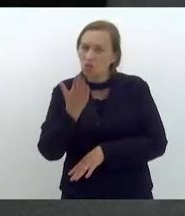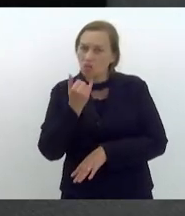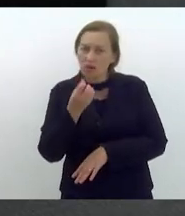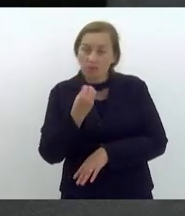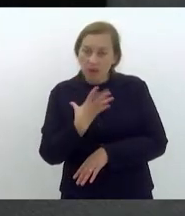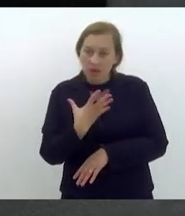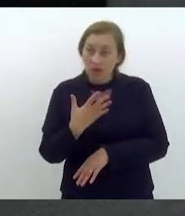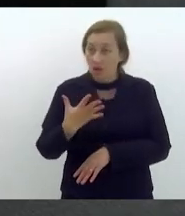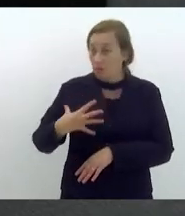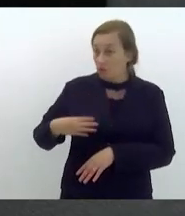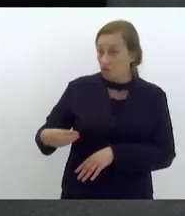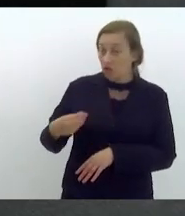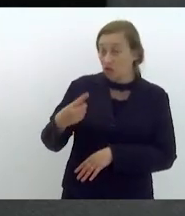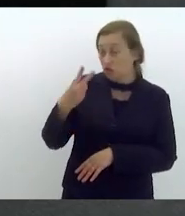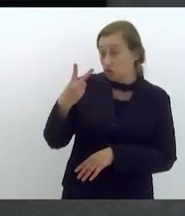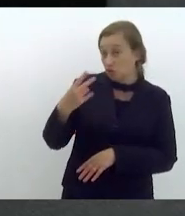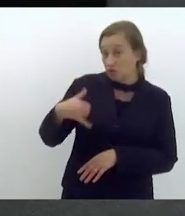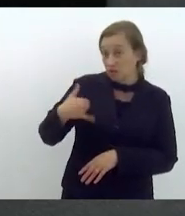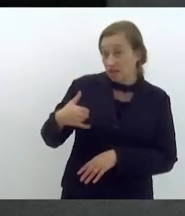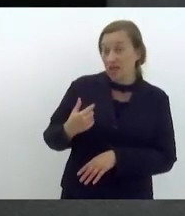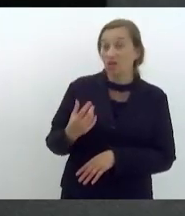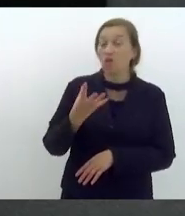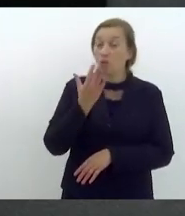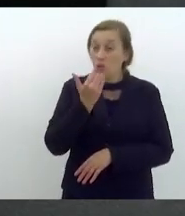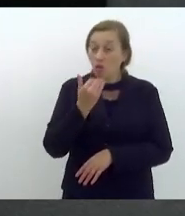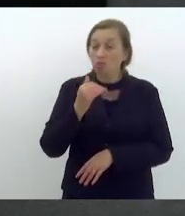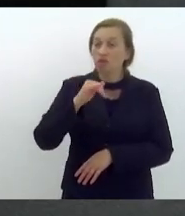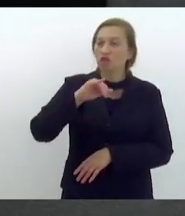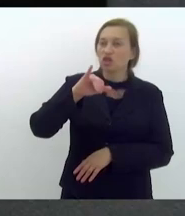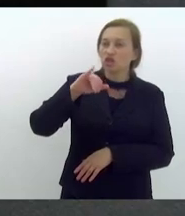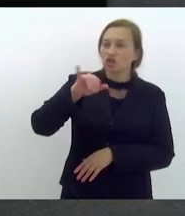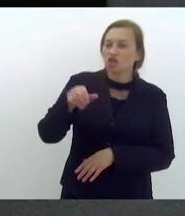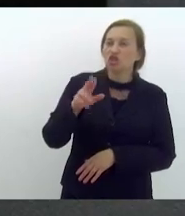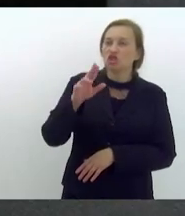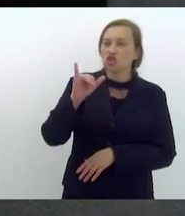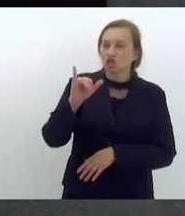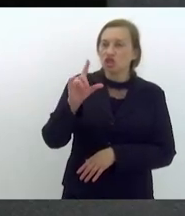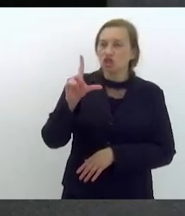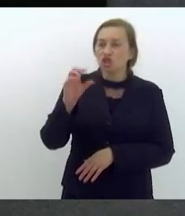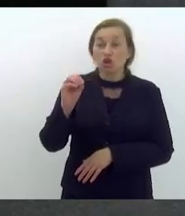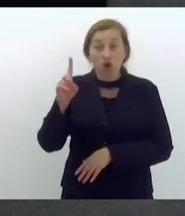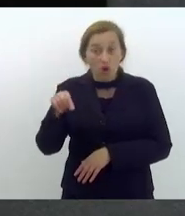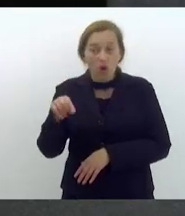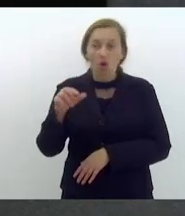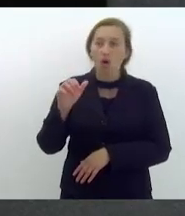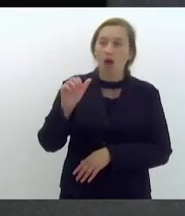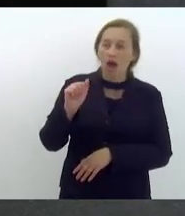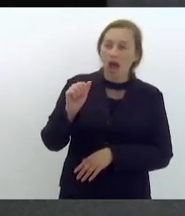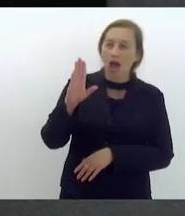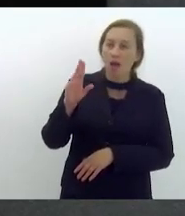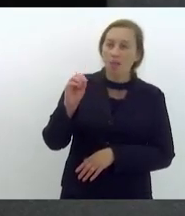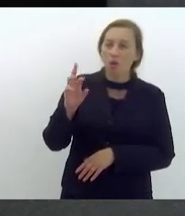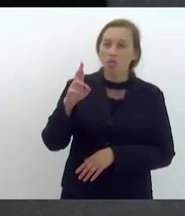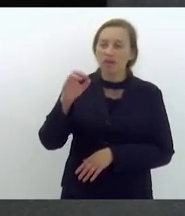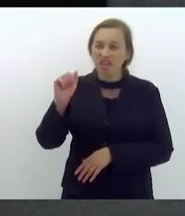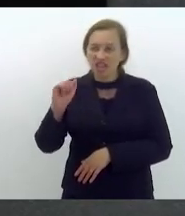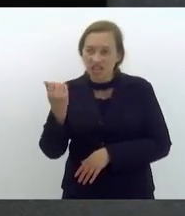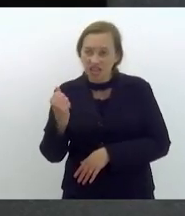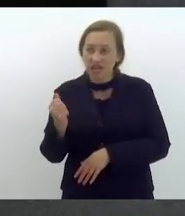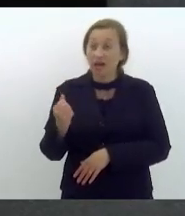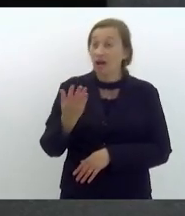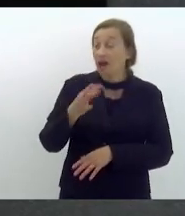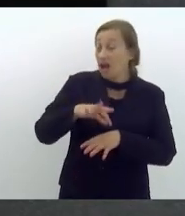meu filho de dois anos come jiló como é abobrinha come carne ele come de tudo